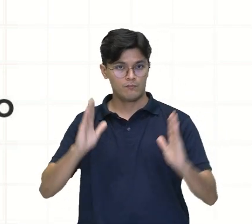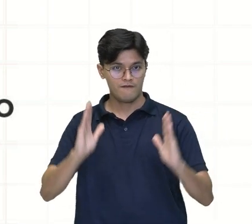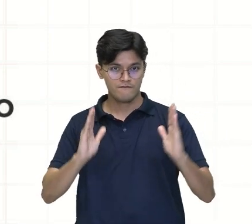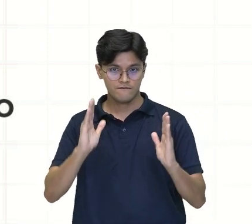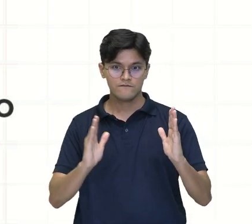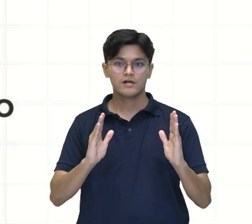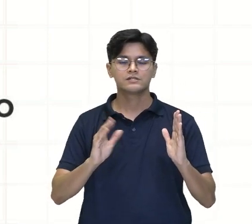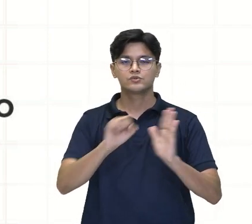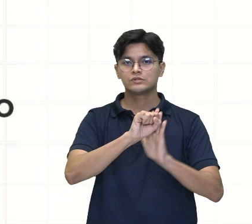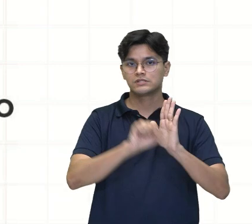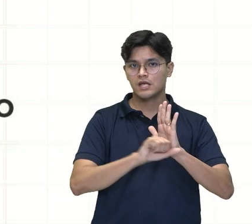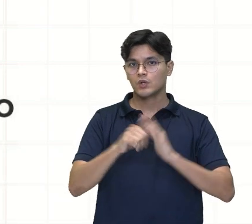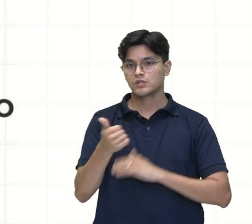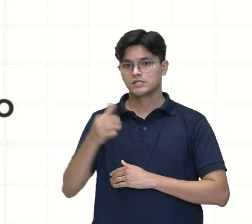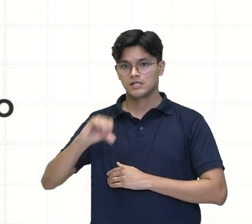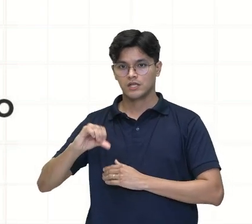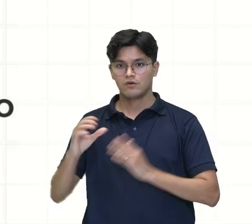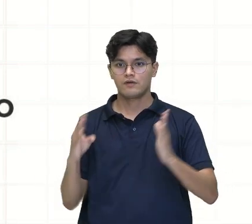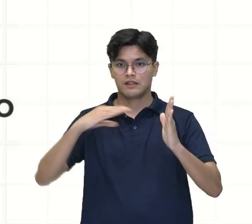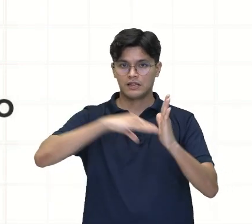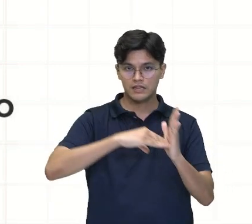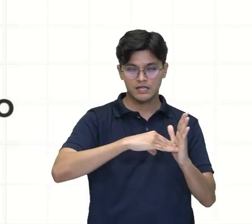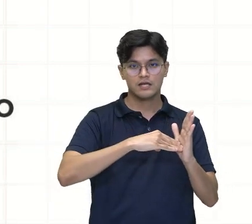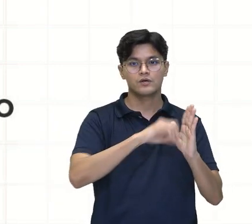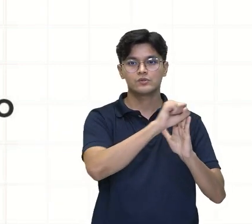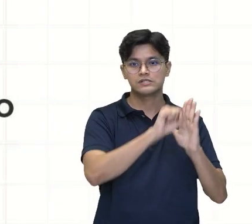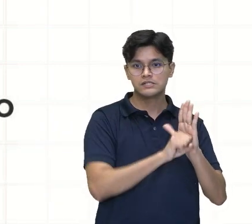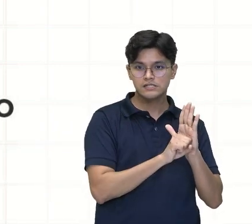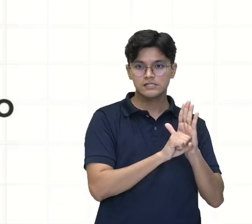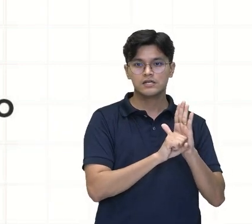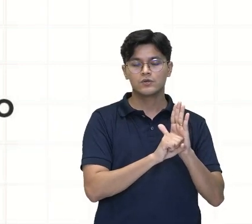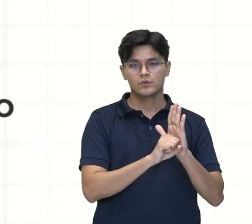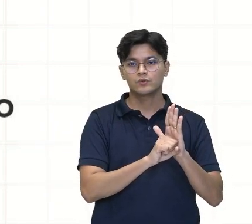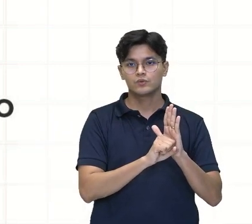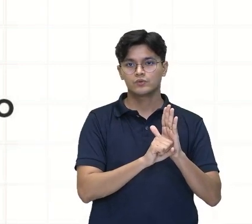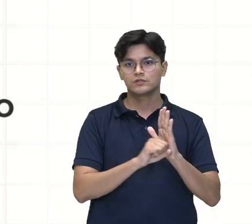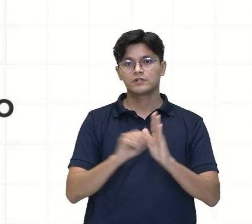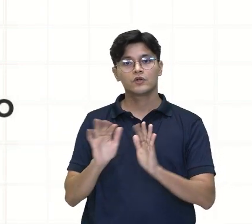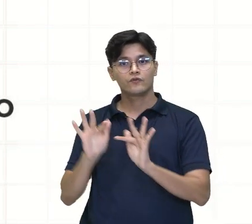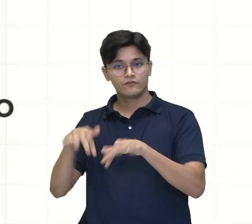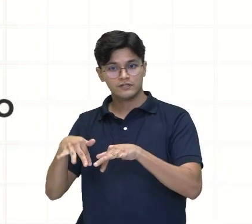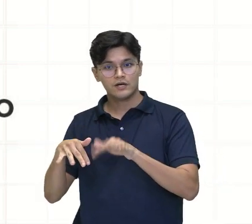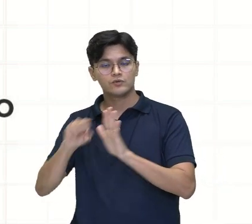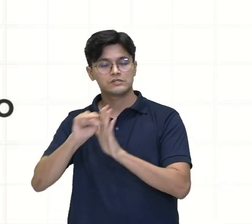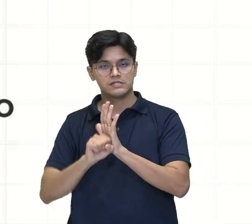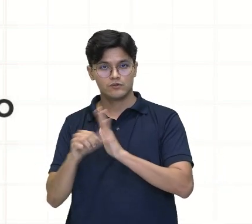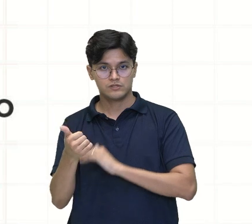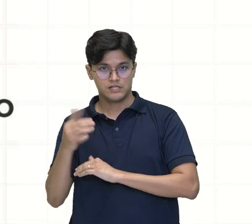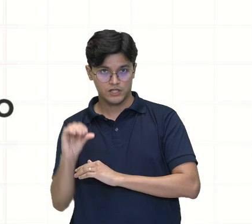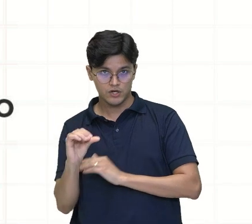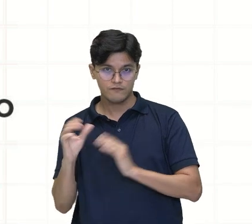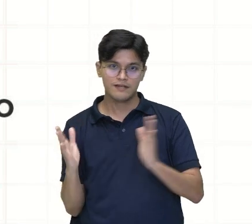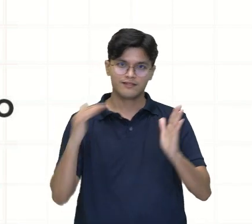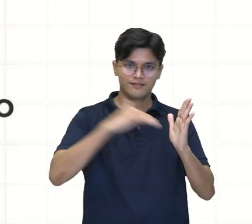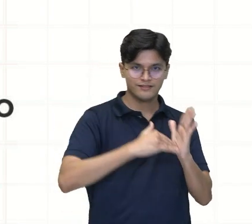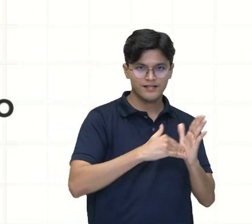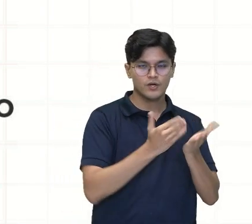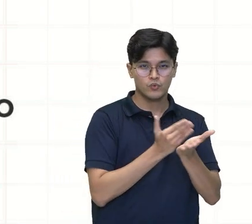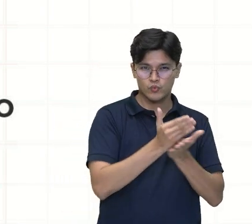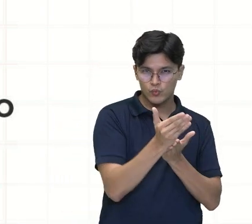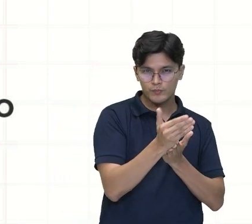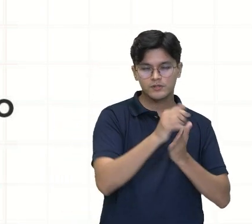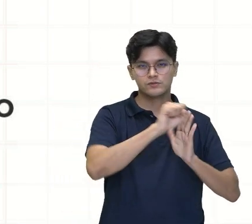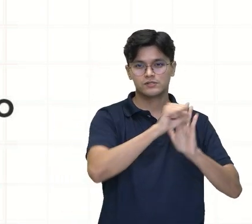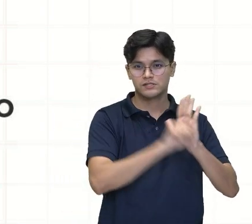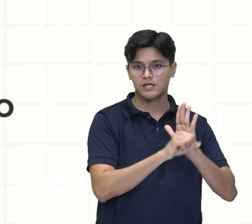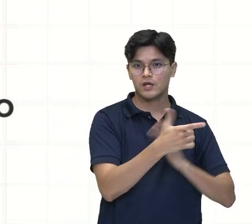XIX até fim do século XIX, tá? Até início do século XX. Bem, essa etapa